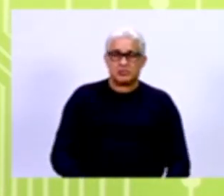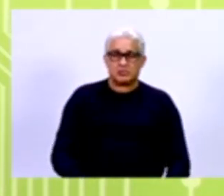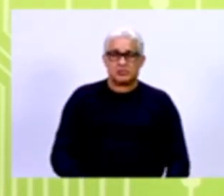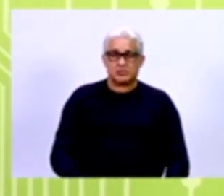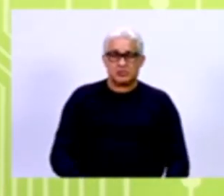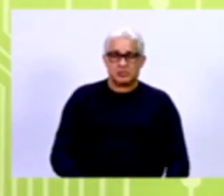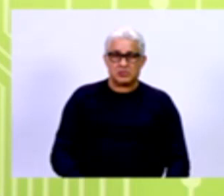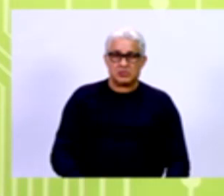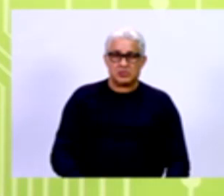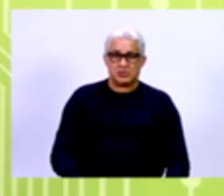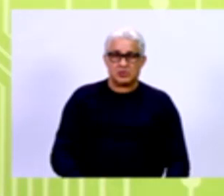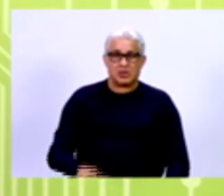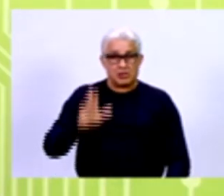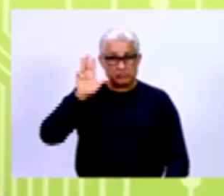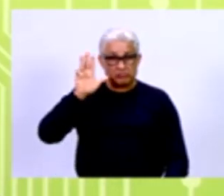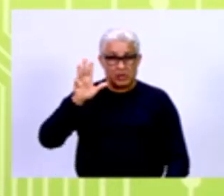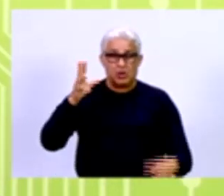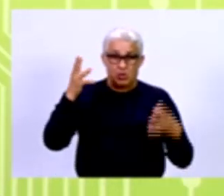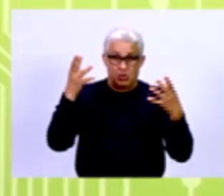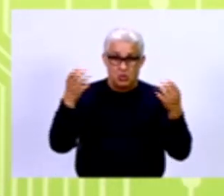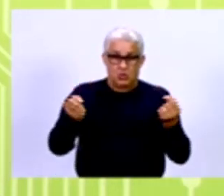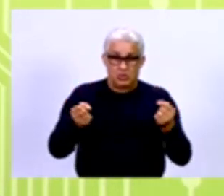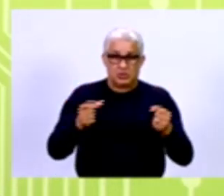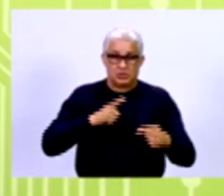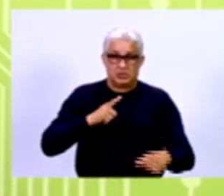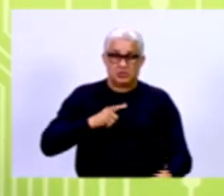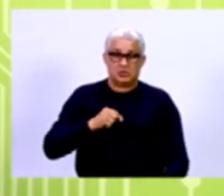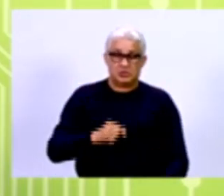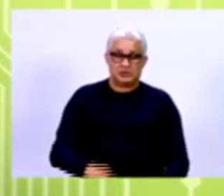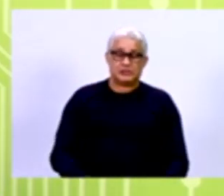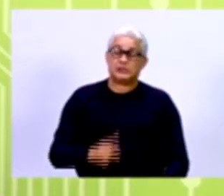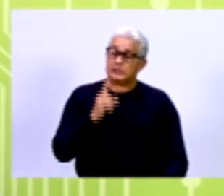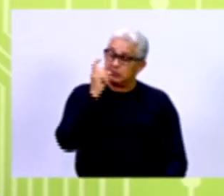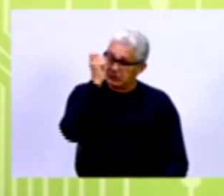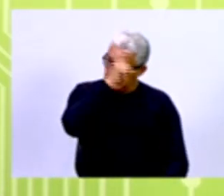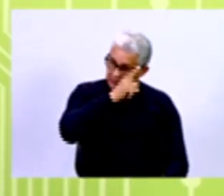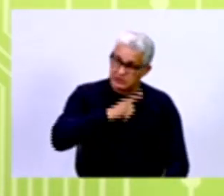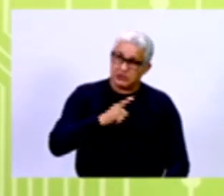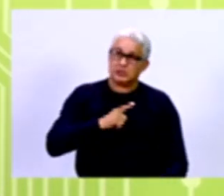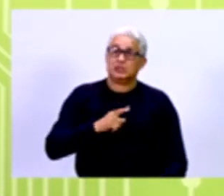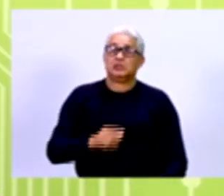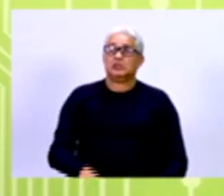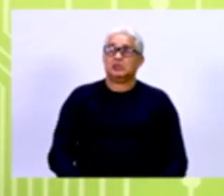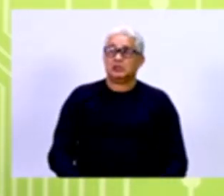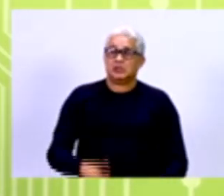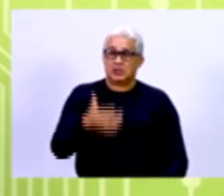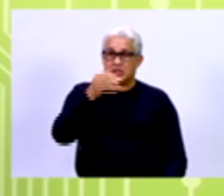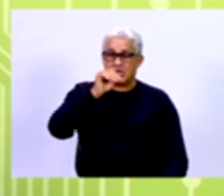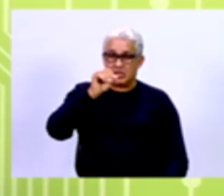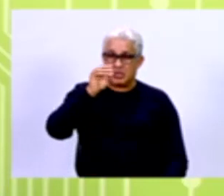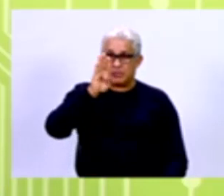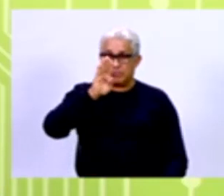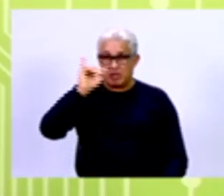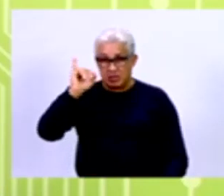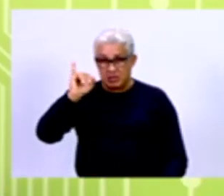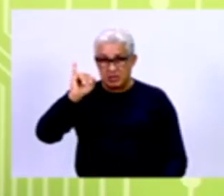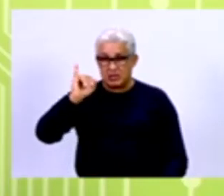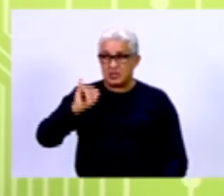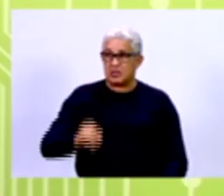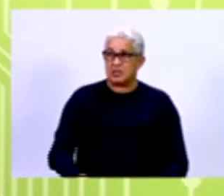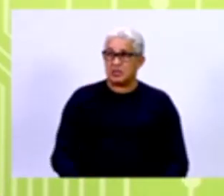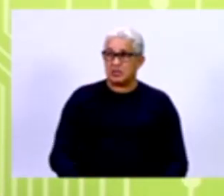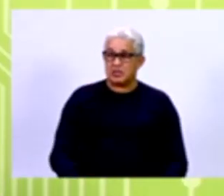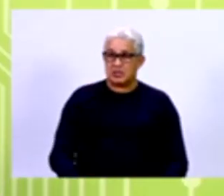Lula assumiu, nós tínhamos uma situação extremamente complicada. Nós tínhamos uma reserva em torno de 10 bi, tínhamos uma taxa de desemprego em torno